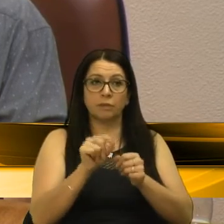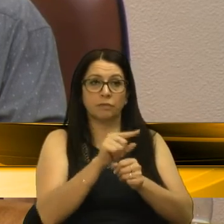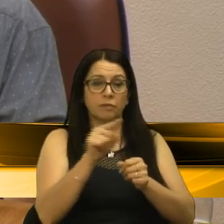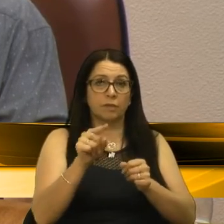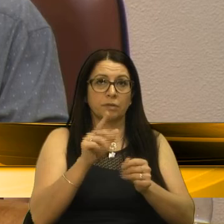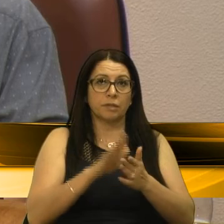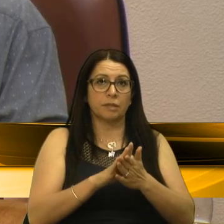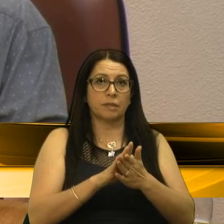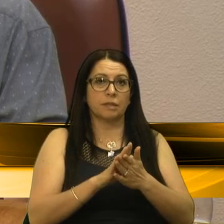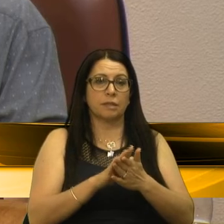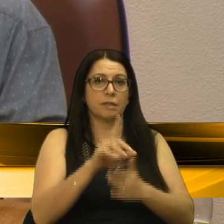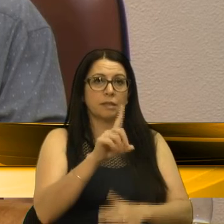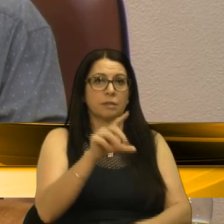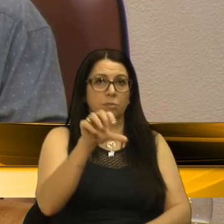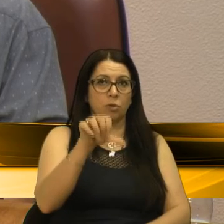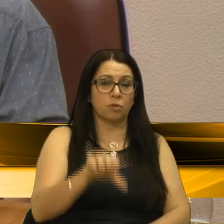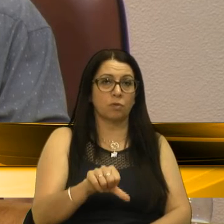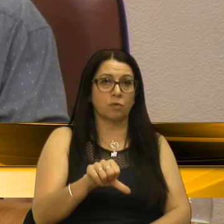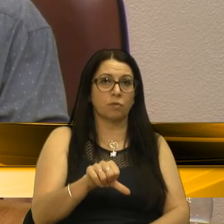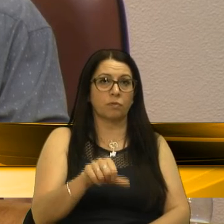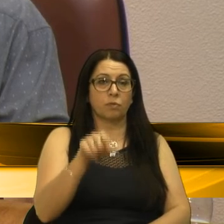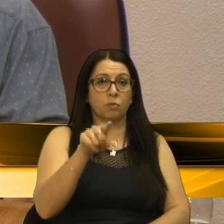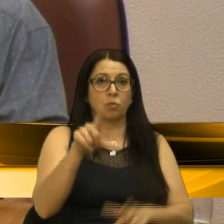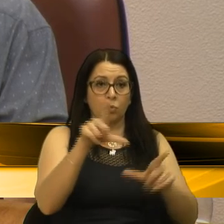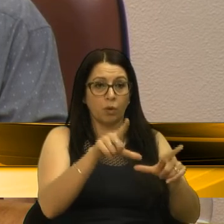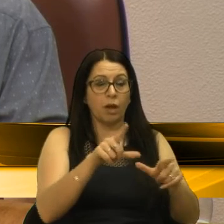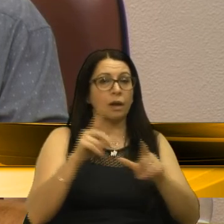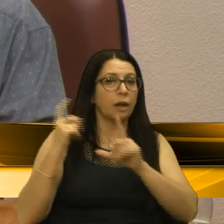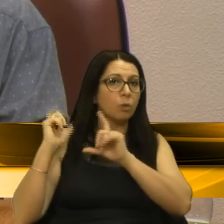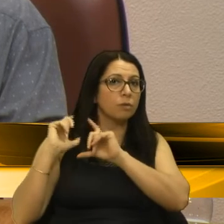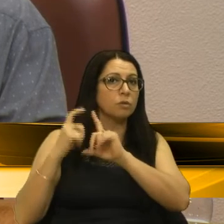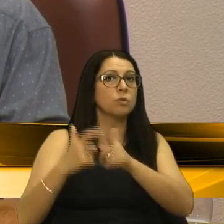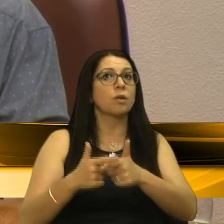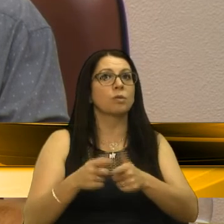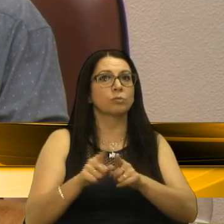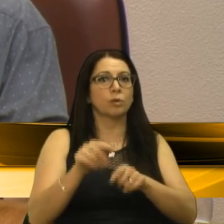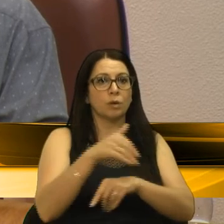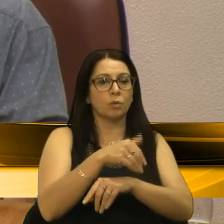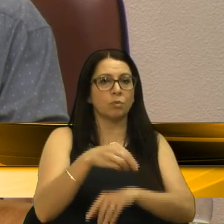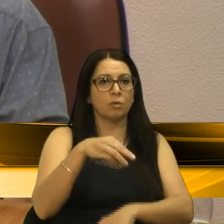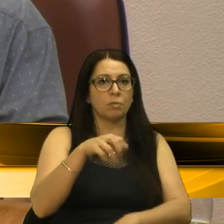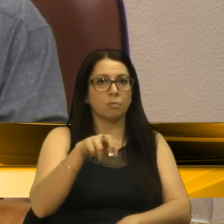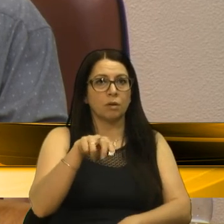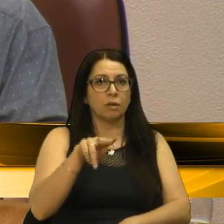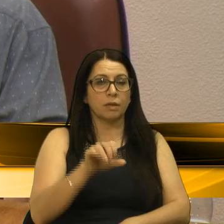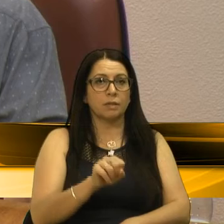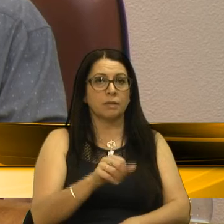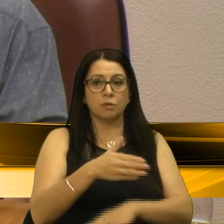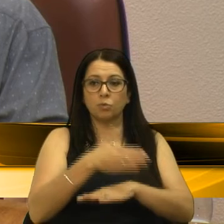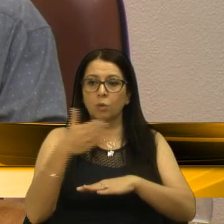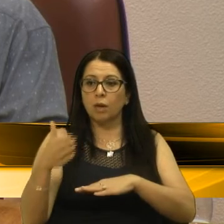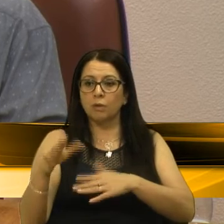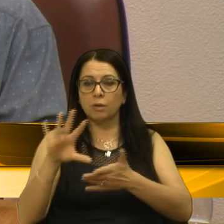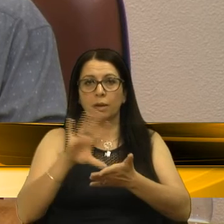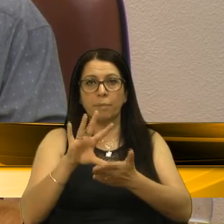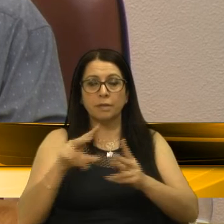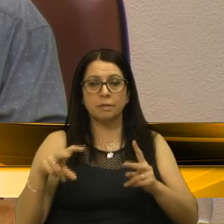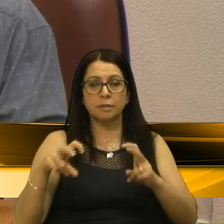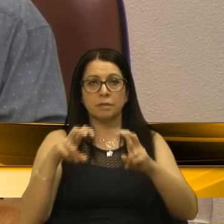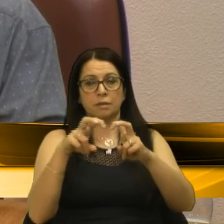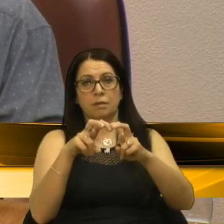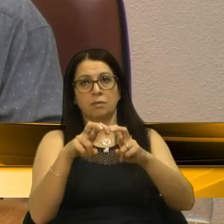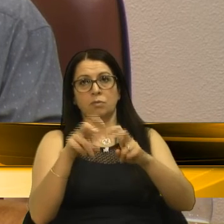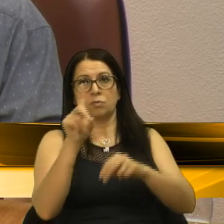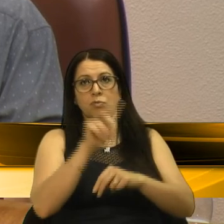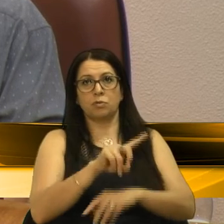a realização da 19ª Parada Livre em seu local tradicional, qual seja na Rua Marquês do Herval, ao lado da Praça Dante Alighieri, no